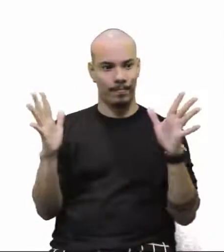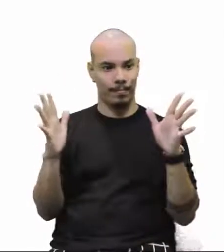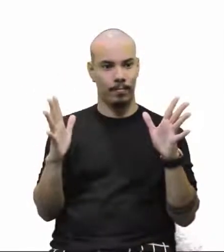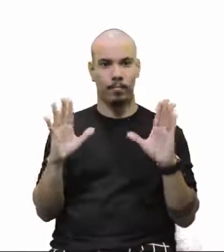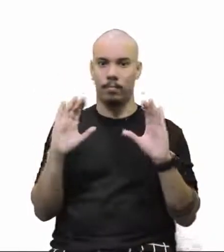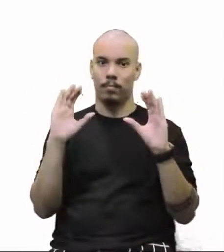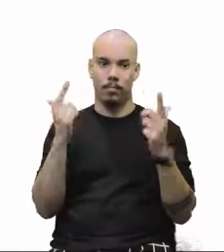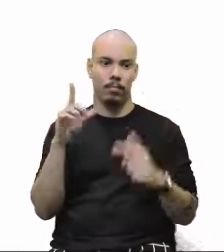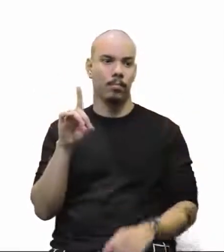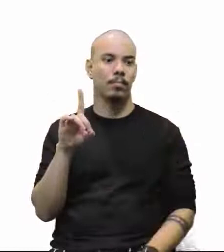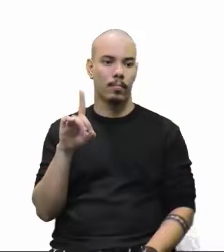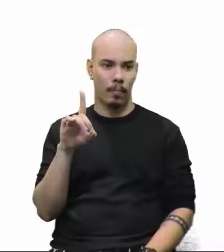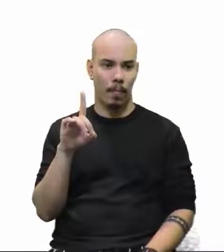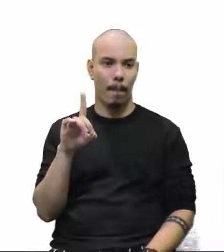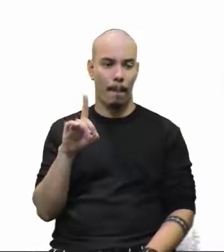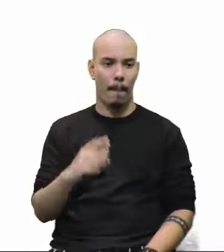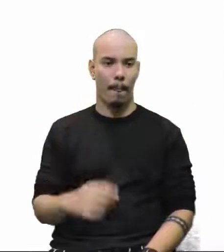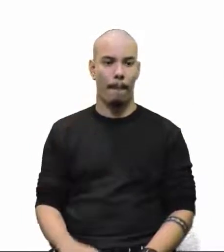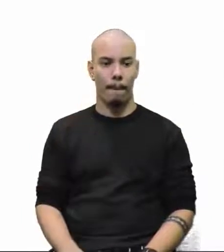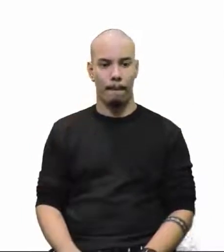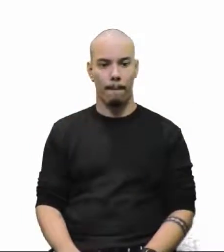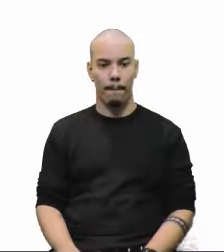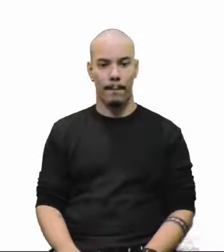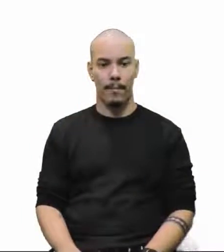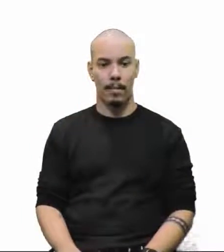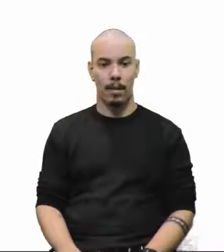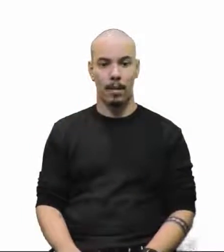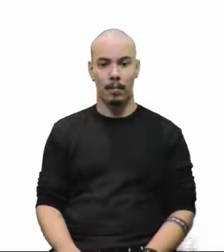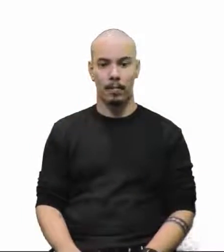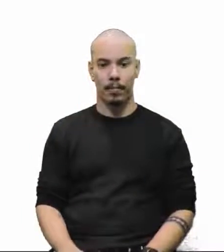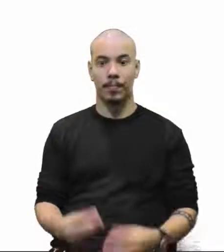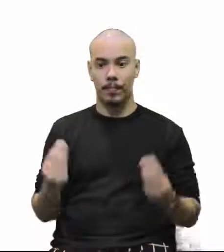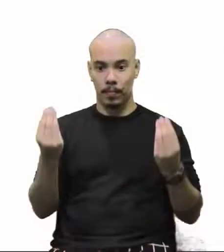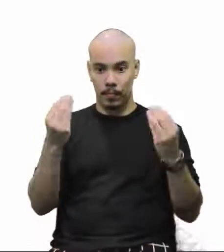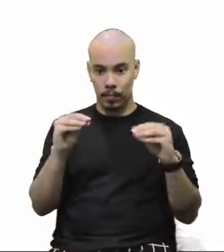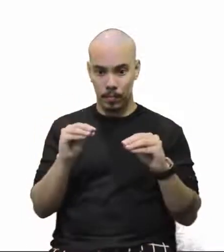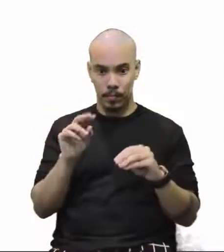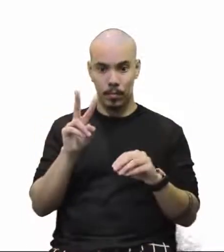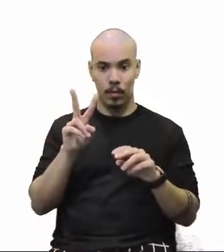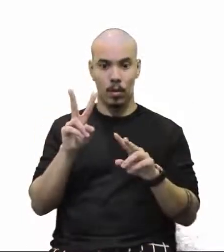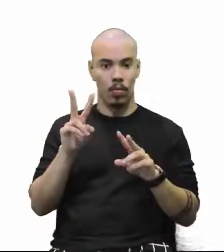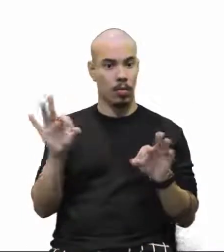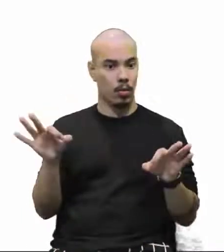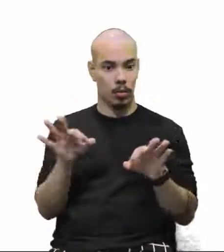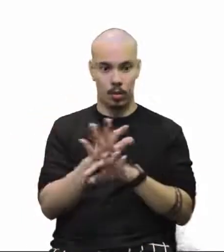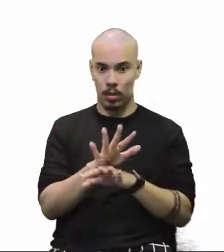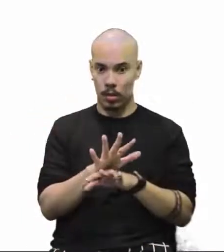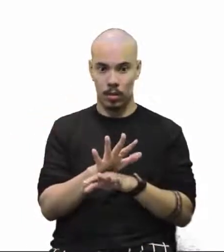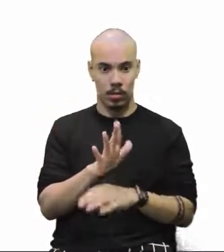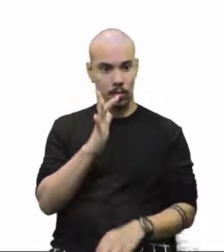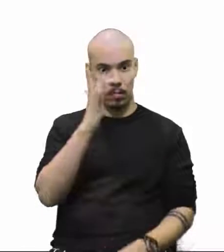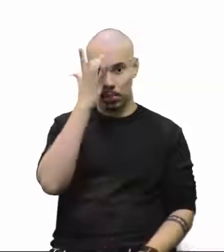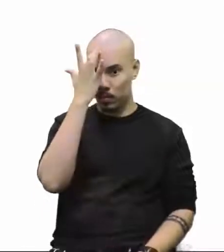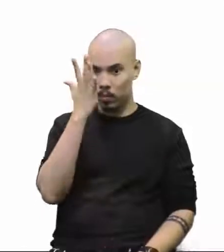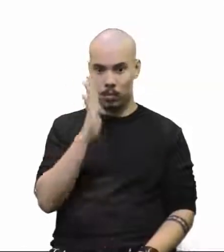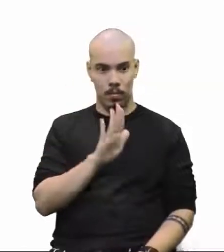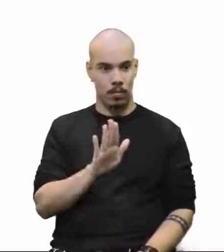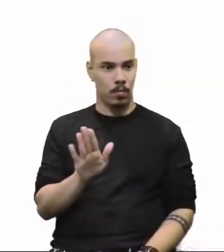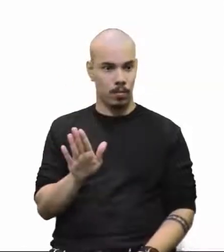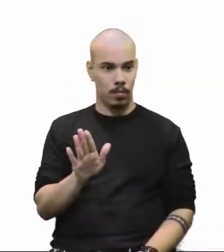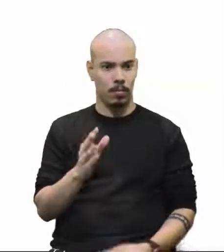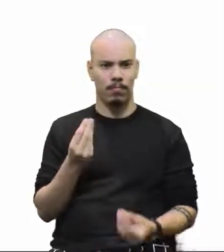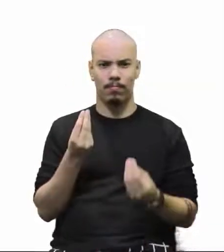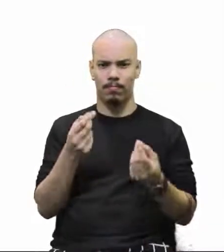Então aqui já foi. Era para aparecer esse vetor, né? Mas tudo bem, já está aí. Essa quem quer, né? Essa